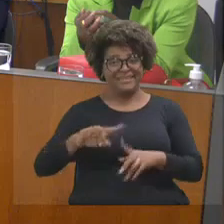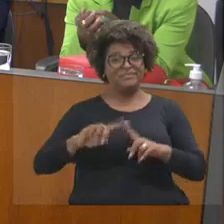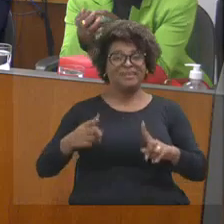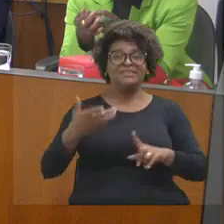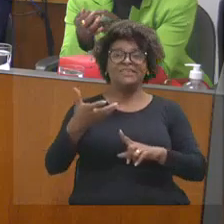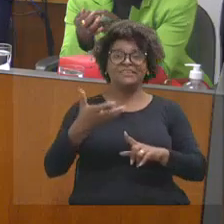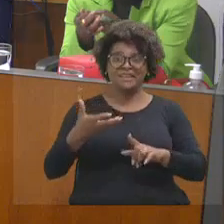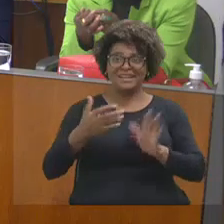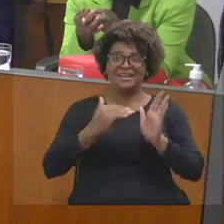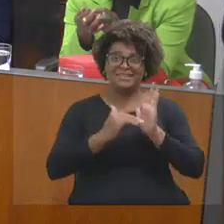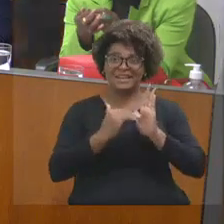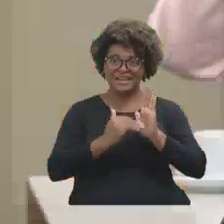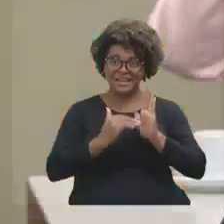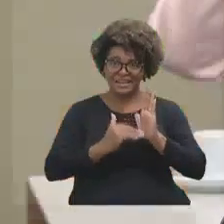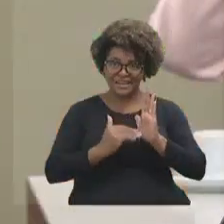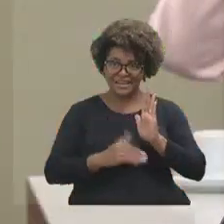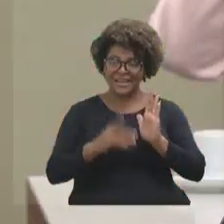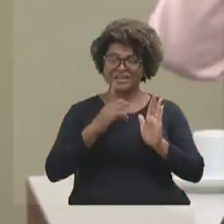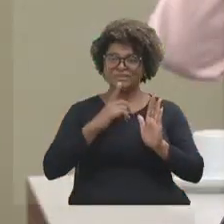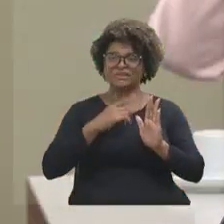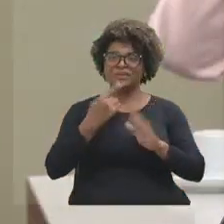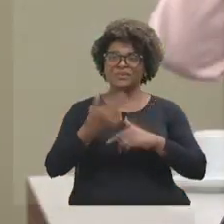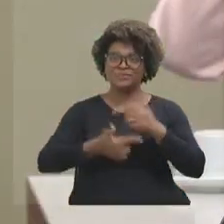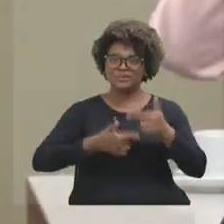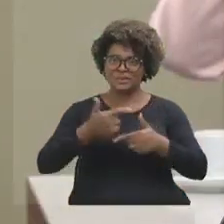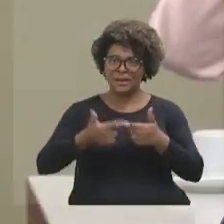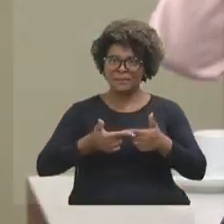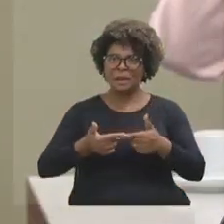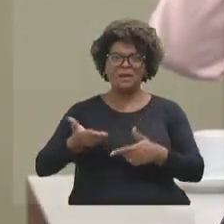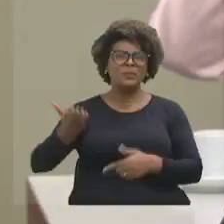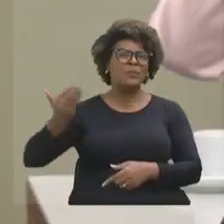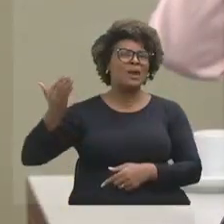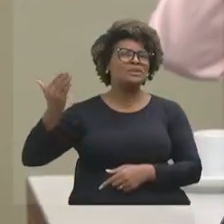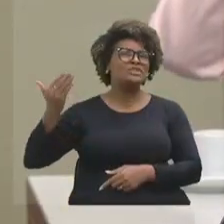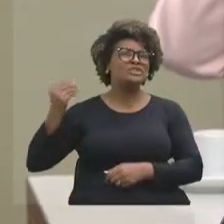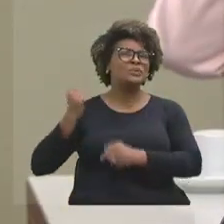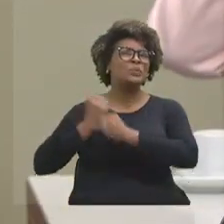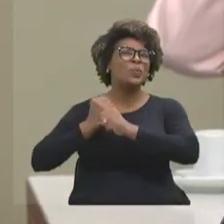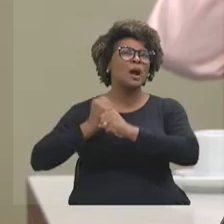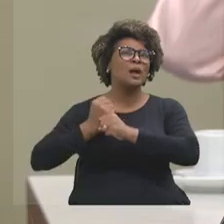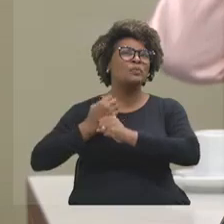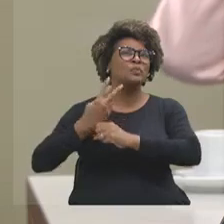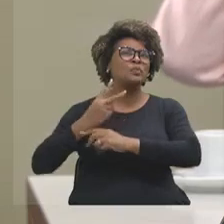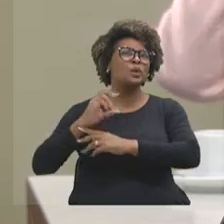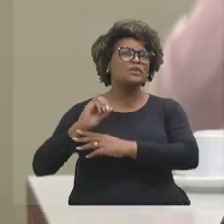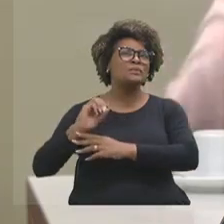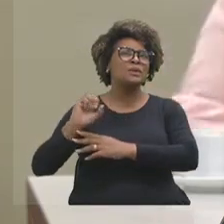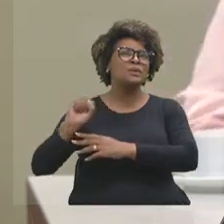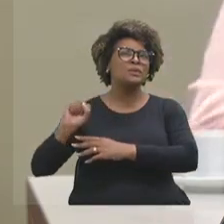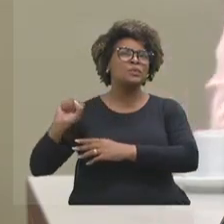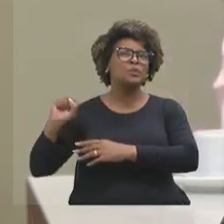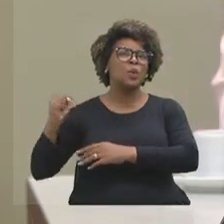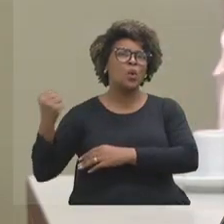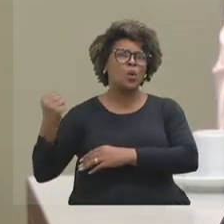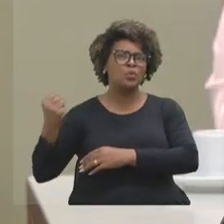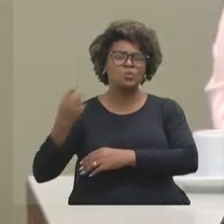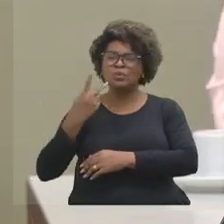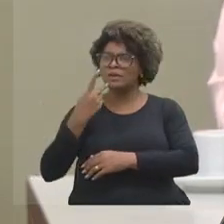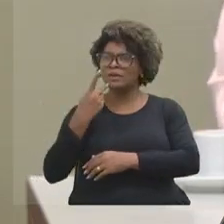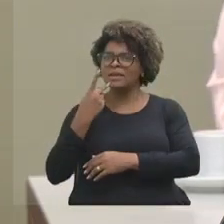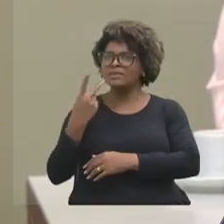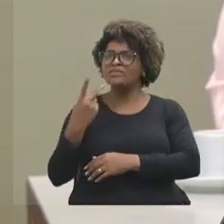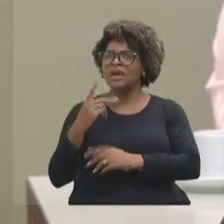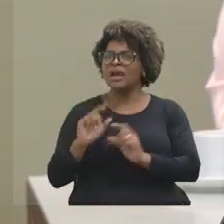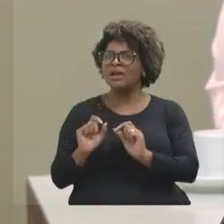o secretário um trabalho antigo de 2008 onde falava o tempo